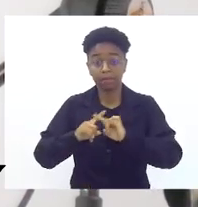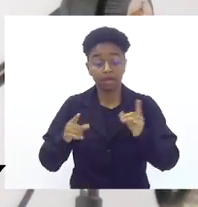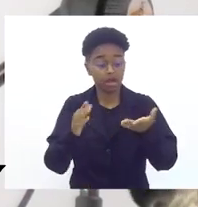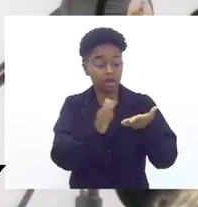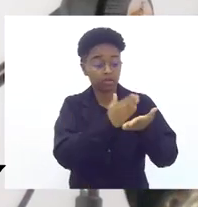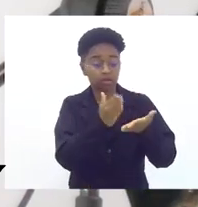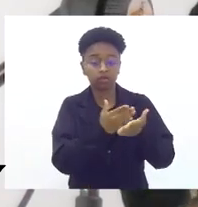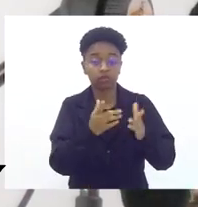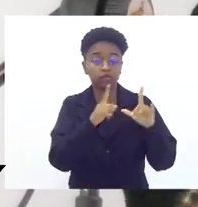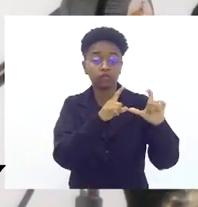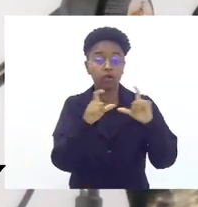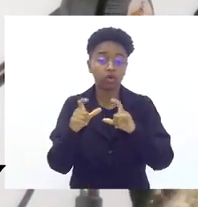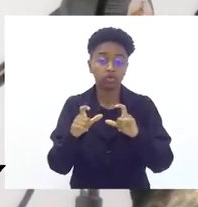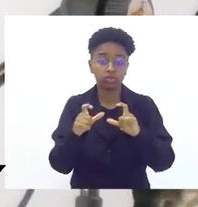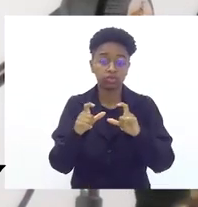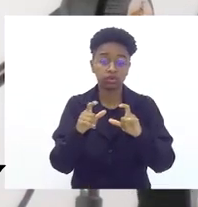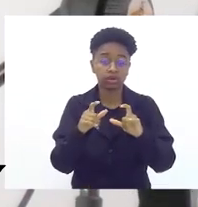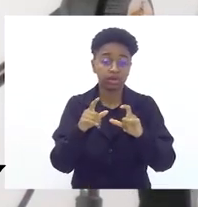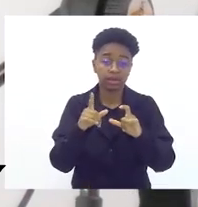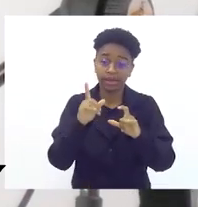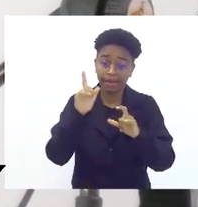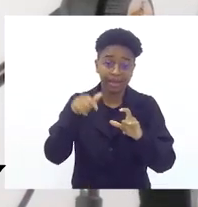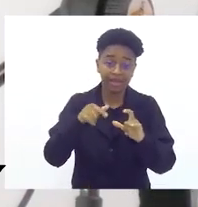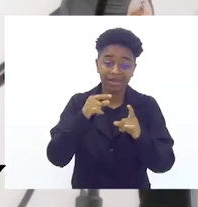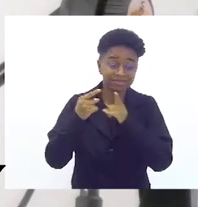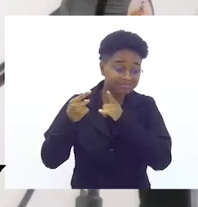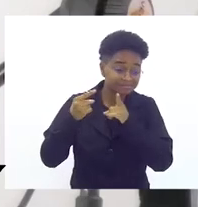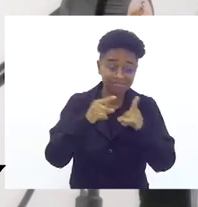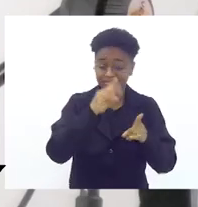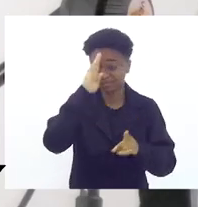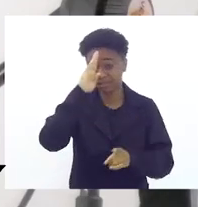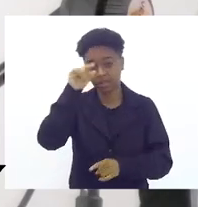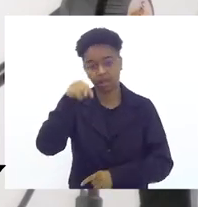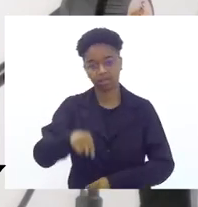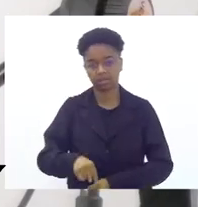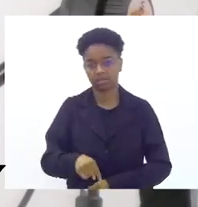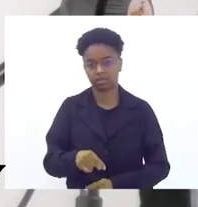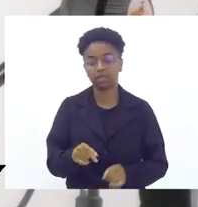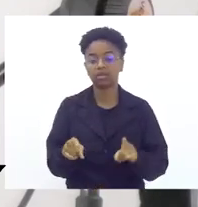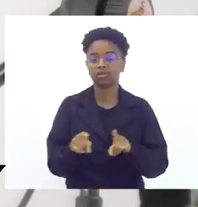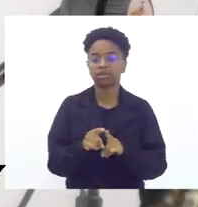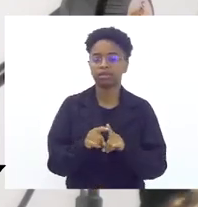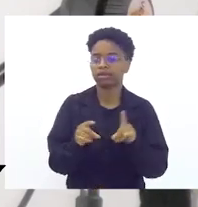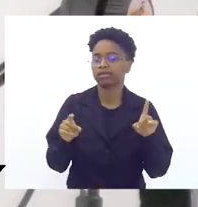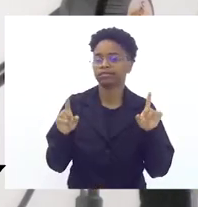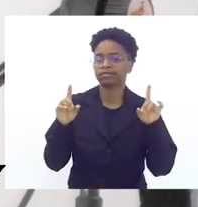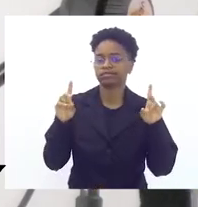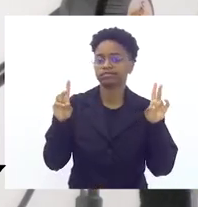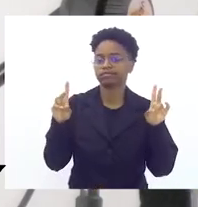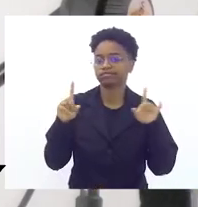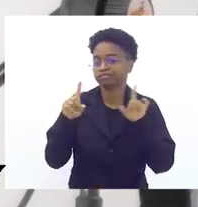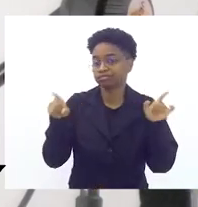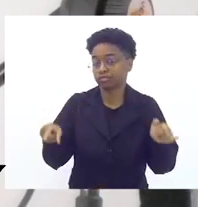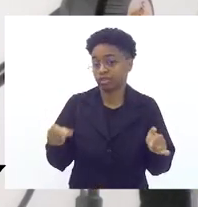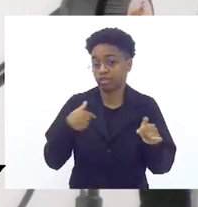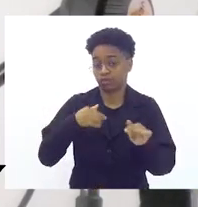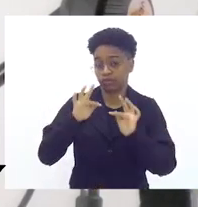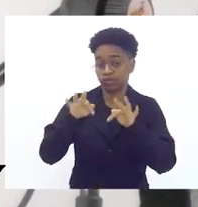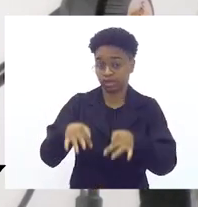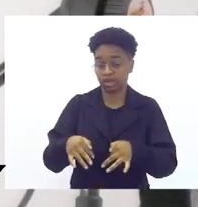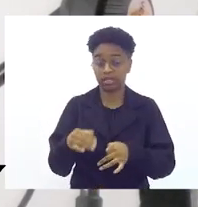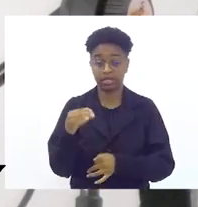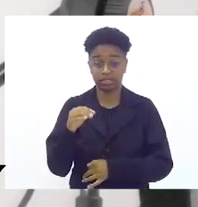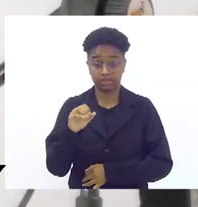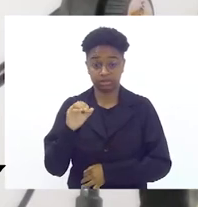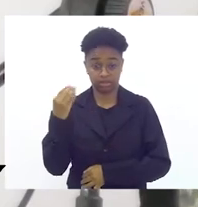é o nosso grande mal neste processo E aí fazendo mais um parentes eu vou encerrar mesmo São Gonçalo